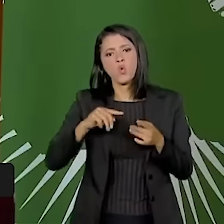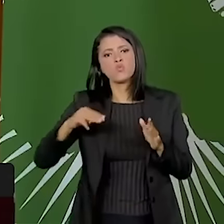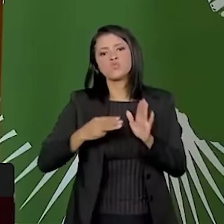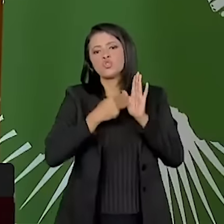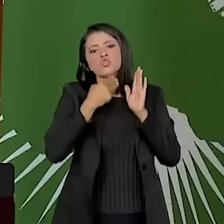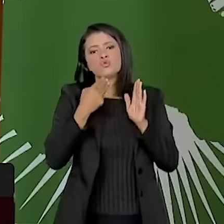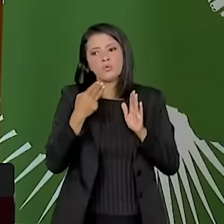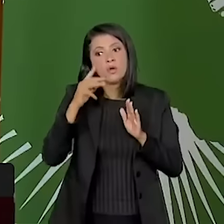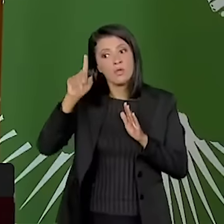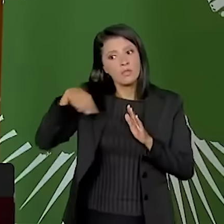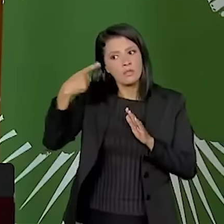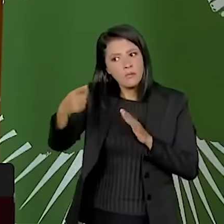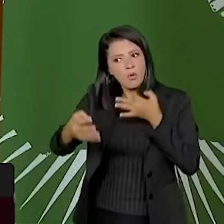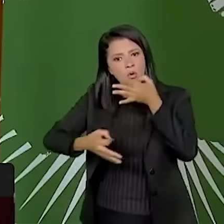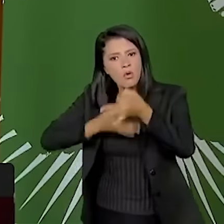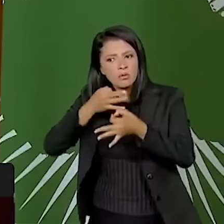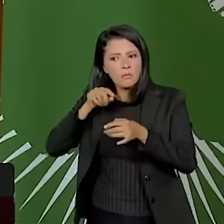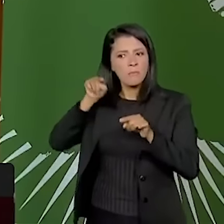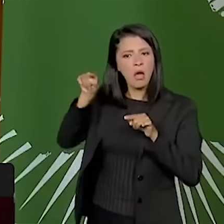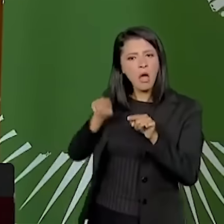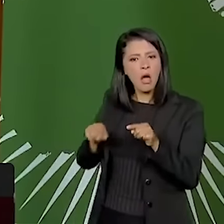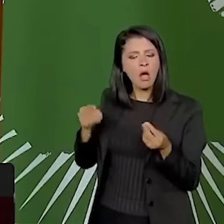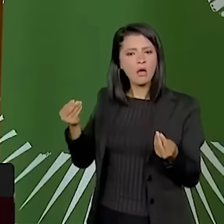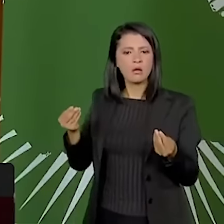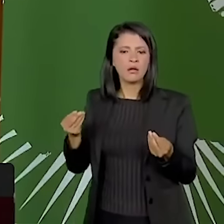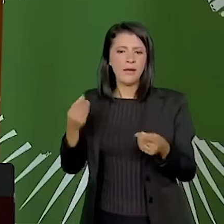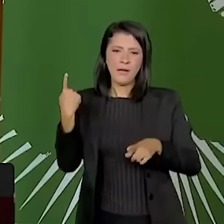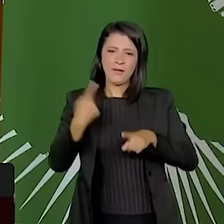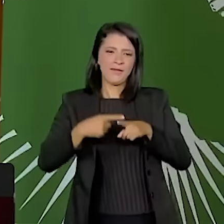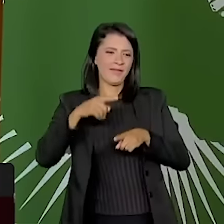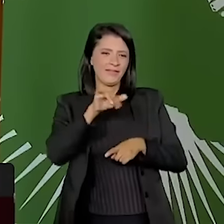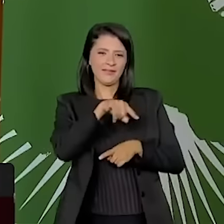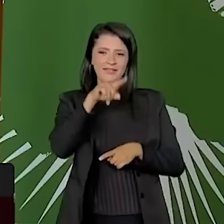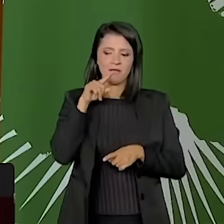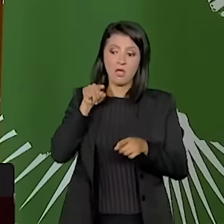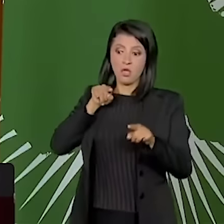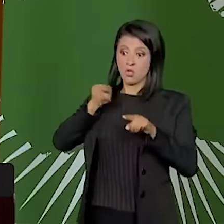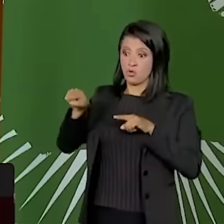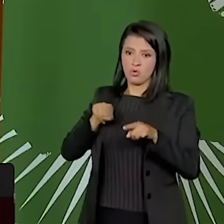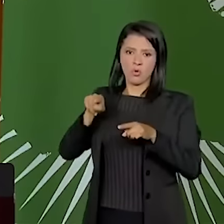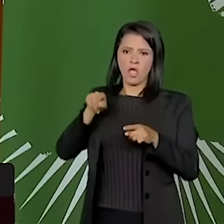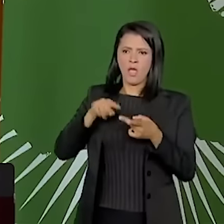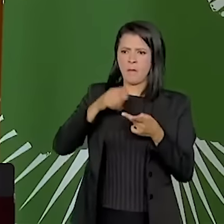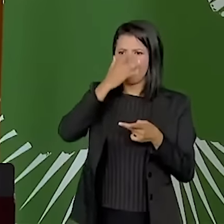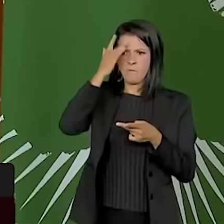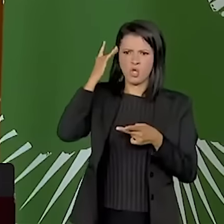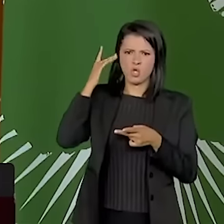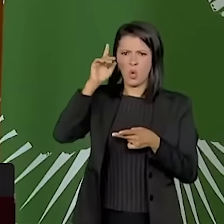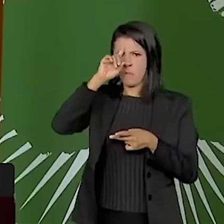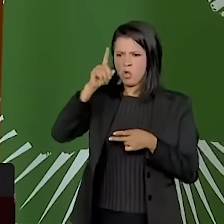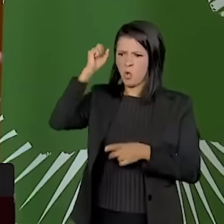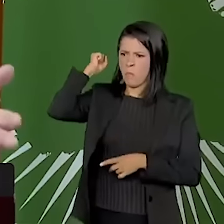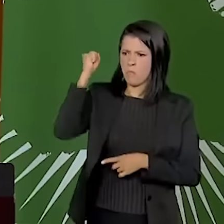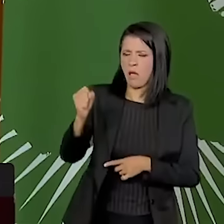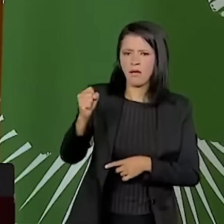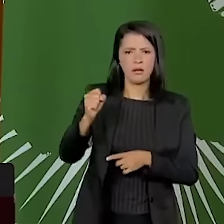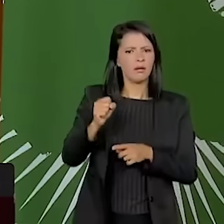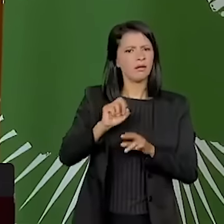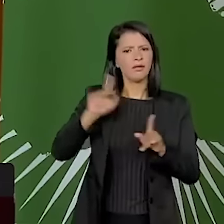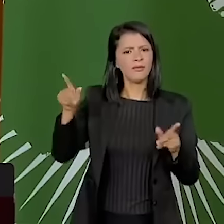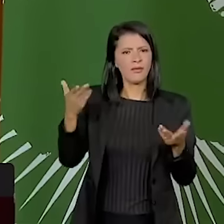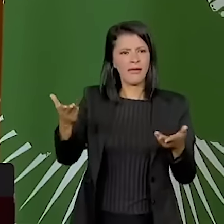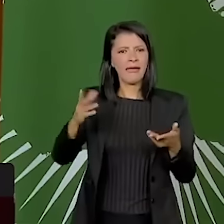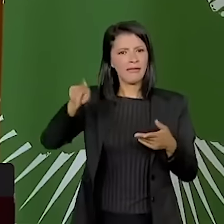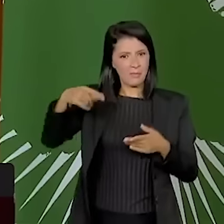você poder fazer um pré-julgamento. Porque senão você julga agora que foi não sei quem que mandou matar e não foi, e depois você vai